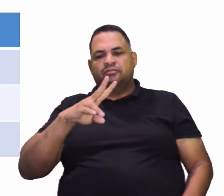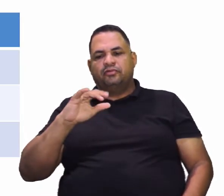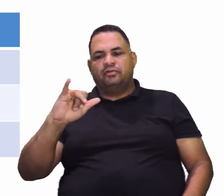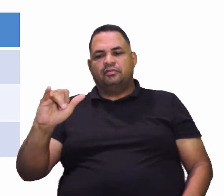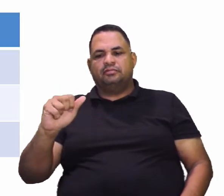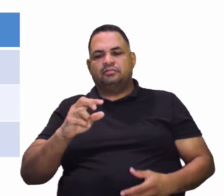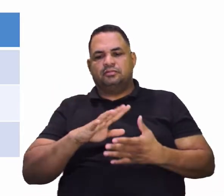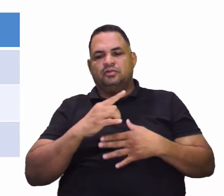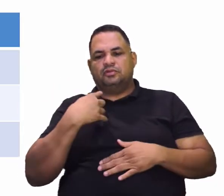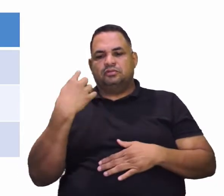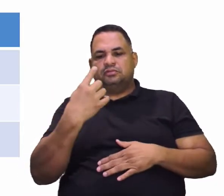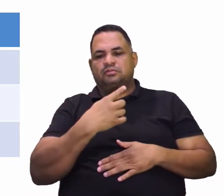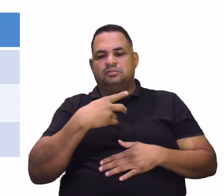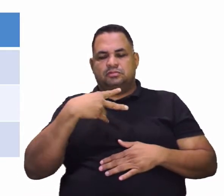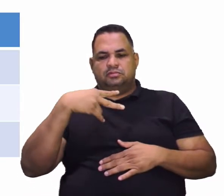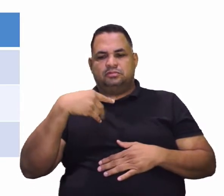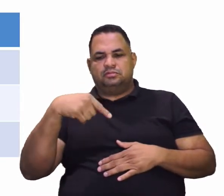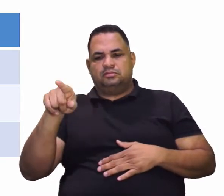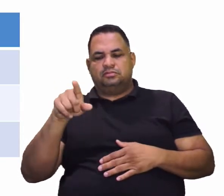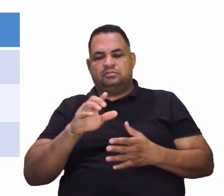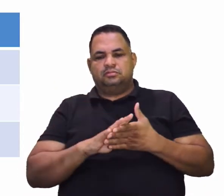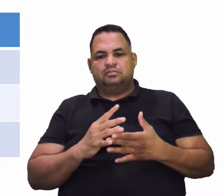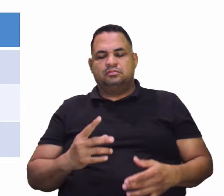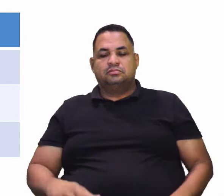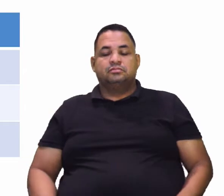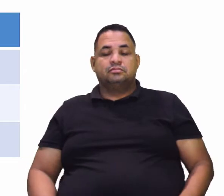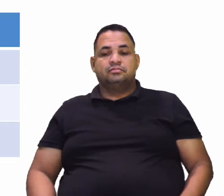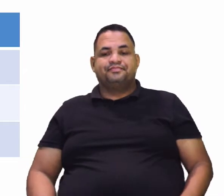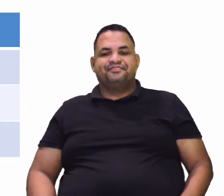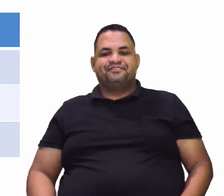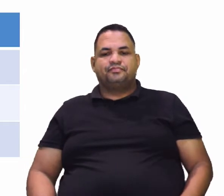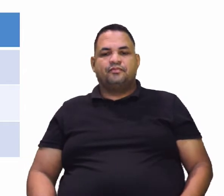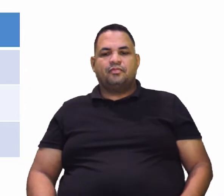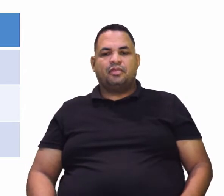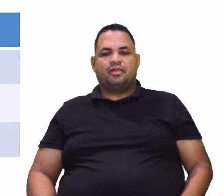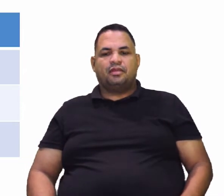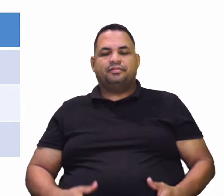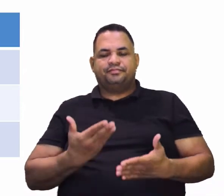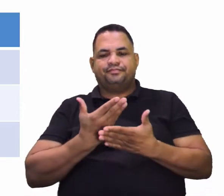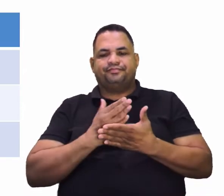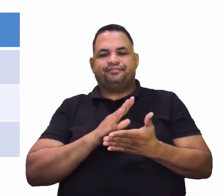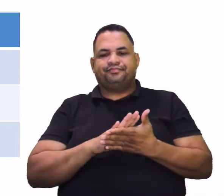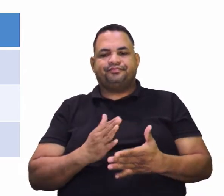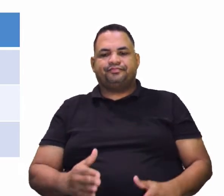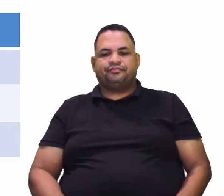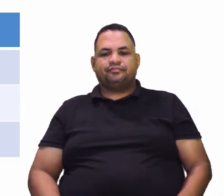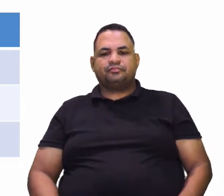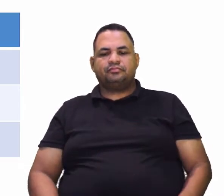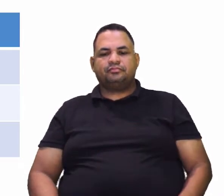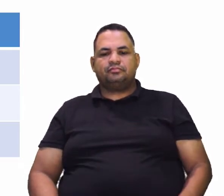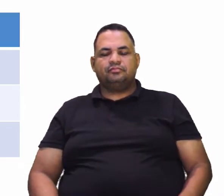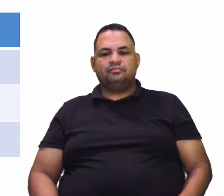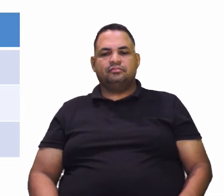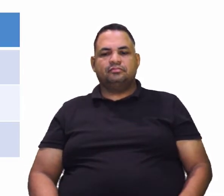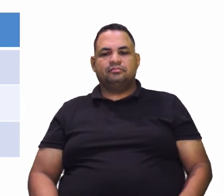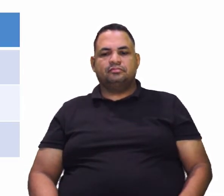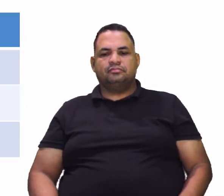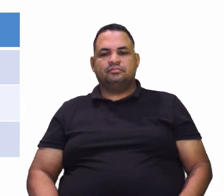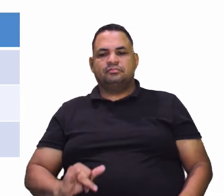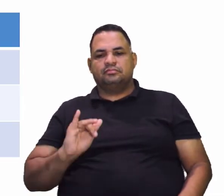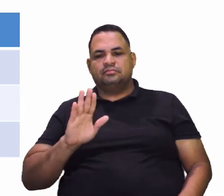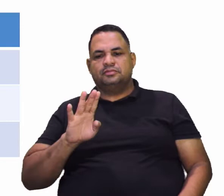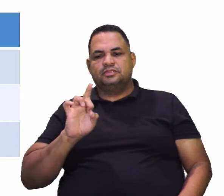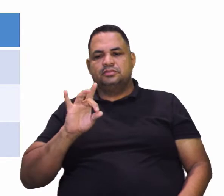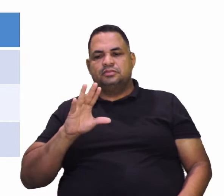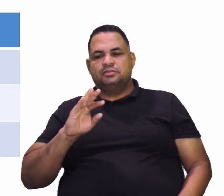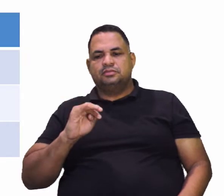vai, vamos. E o próximo verbo, que é o meu principal, ele vai ficar com essa tradução de infinitivo, só